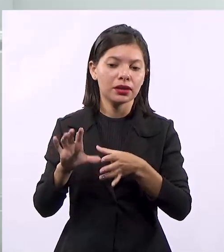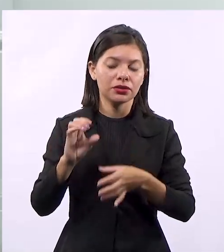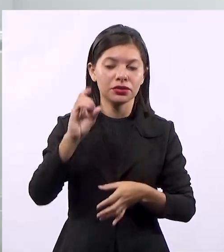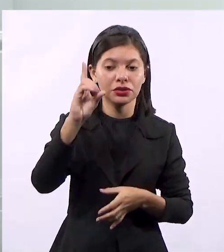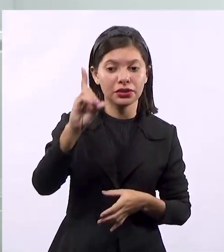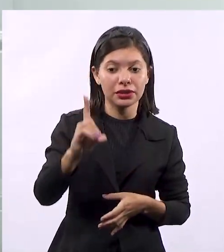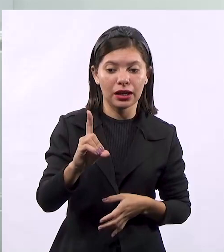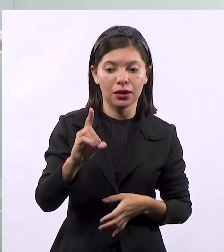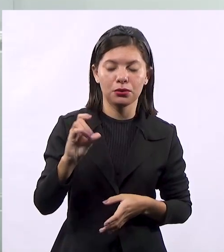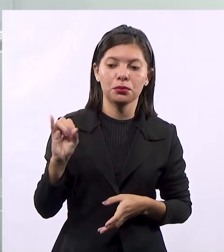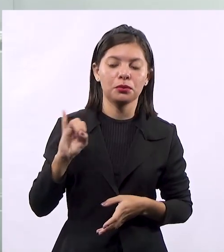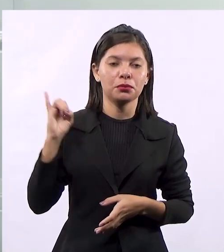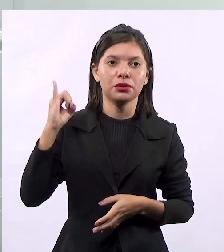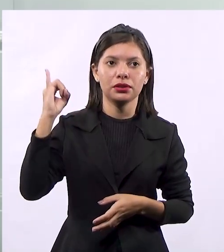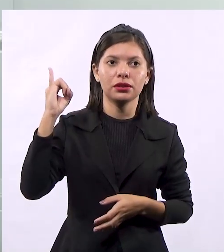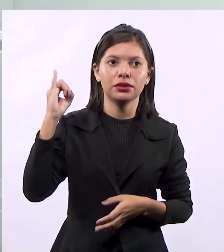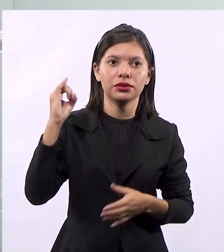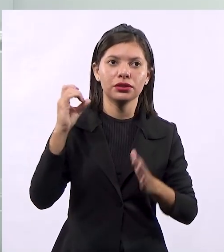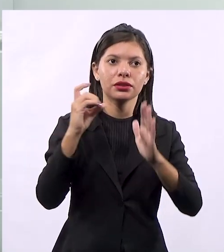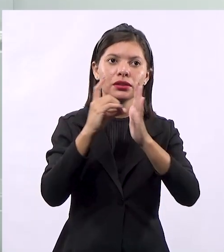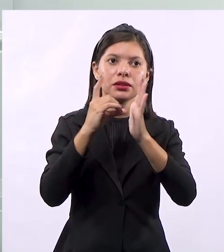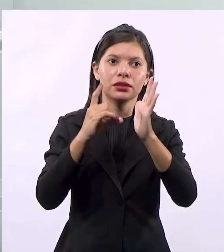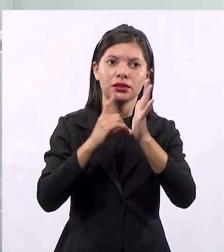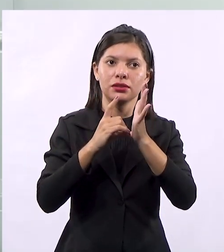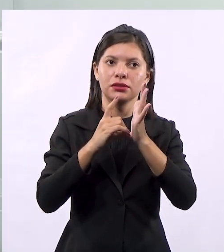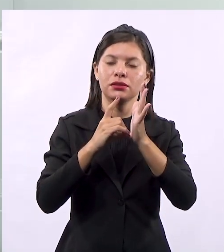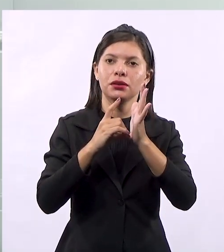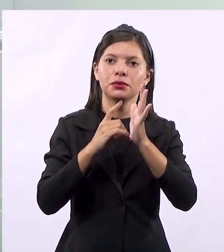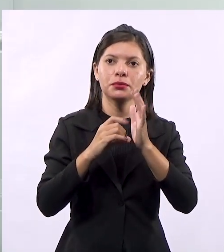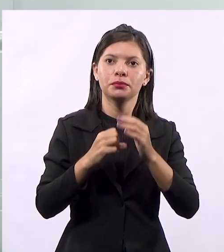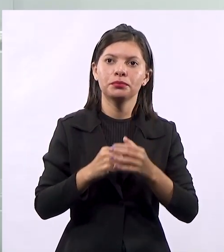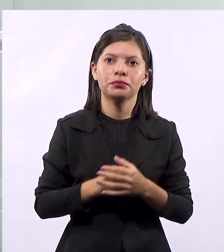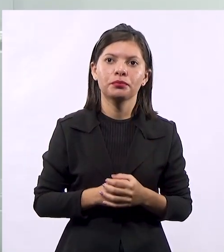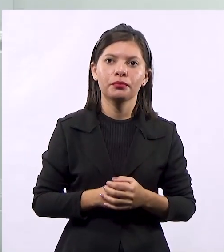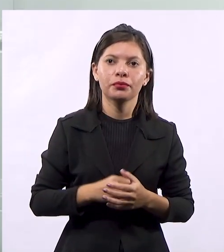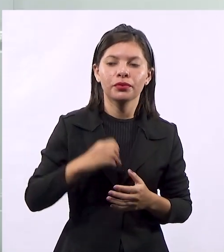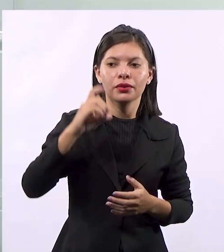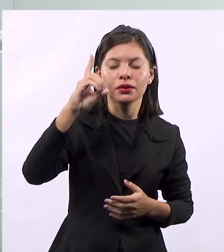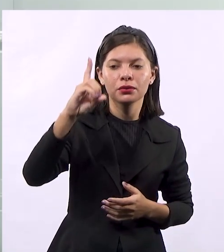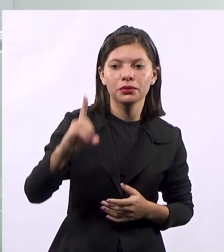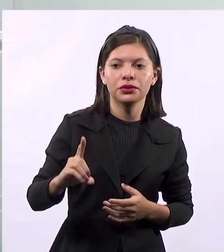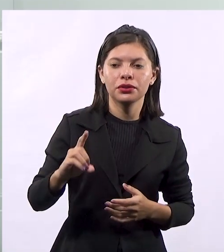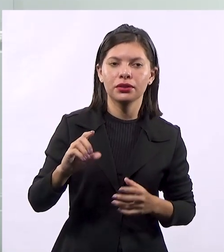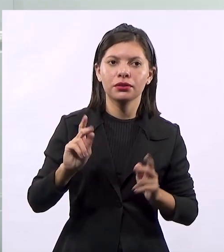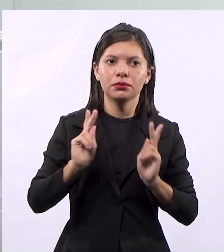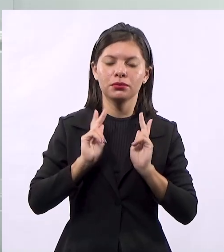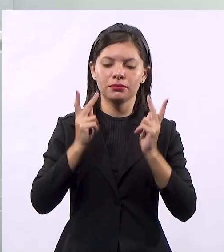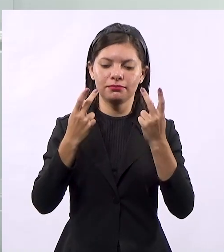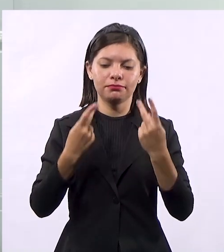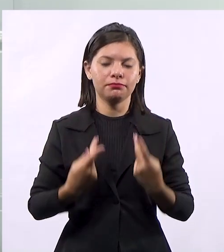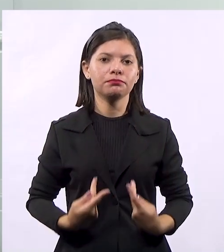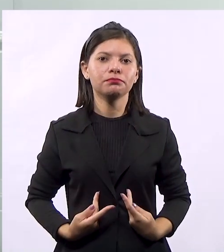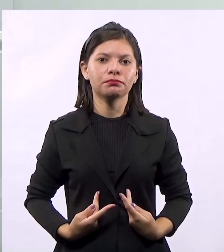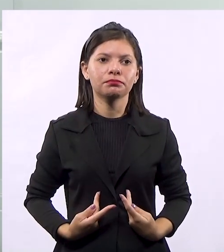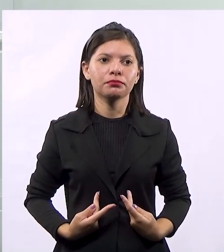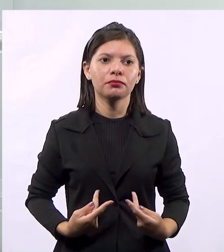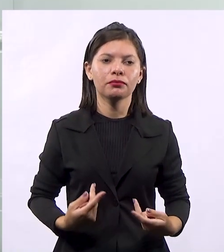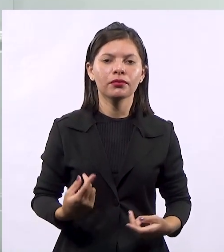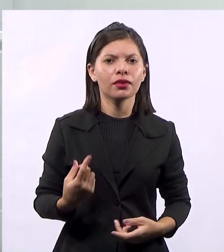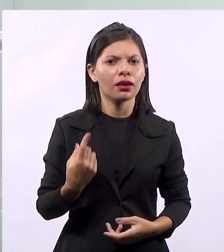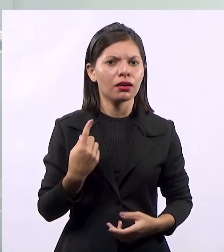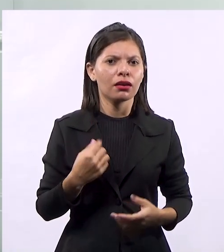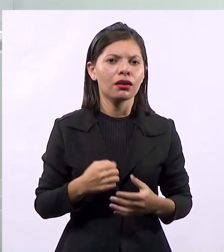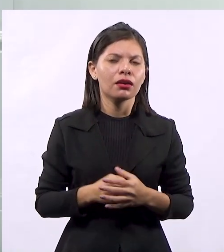A liberdade, que é outro princípio, que é outro direito fundamental que está lá dentro dos direitos